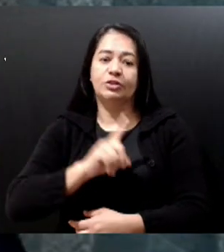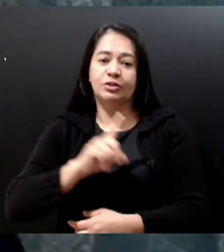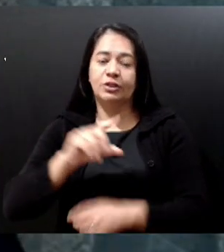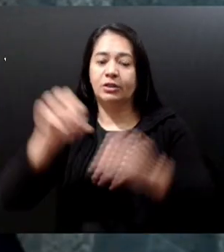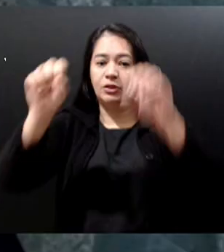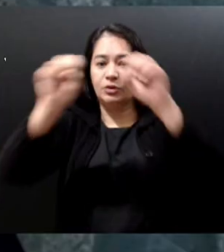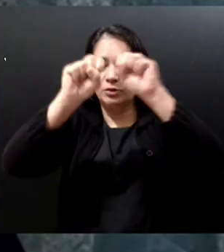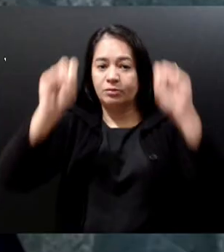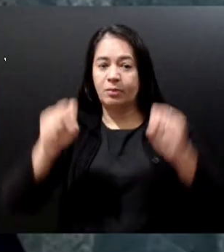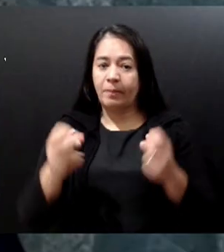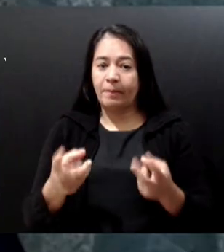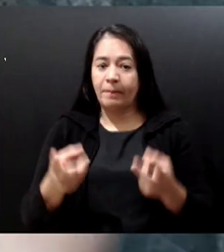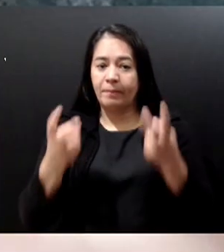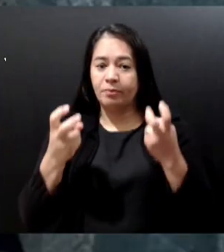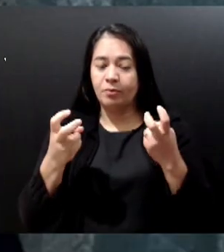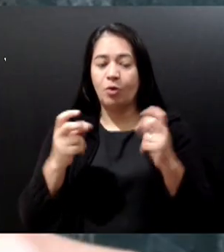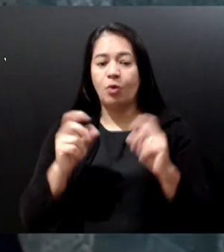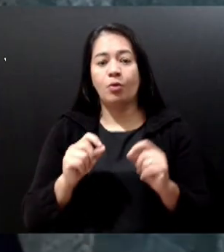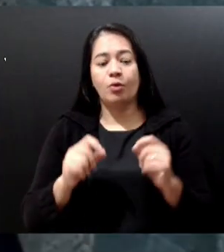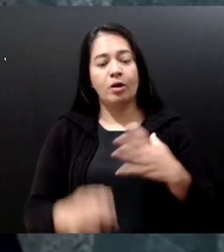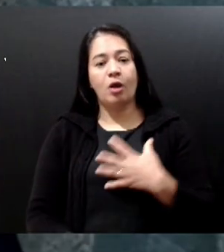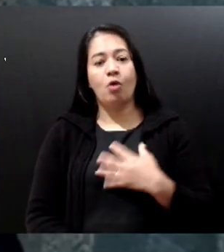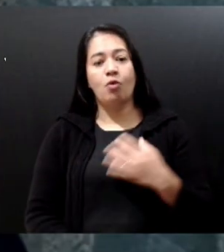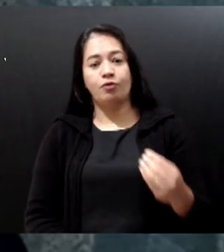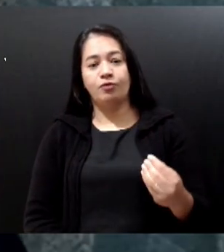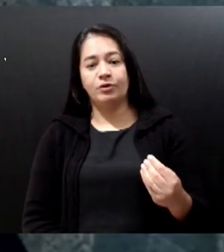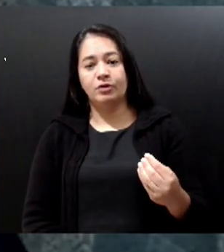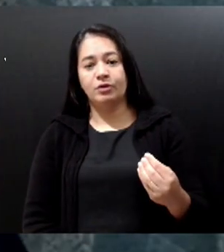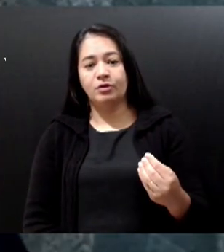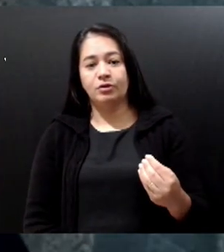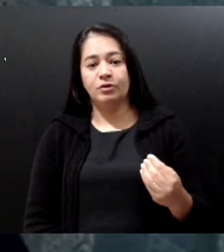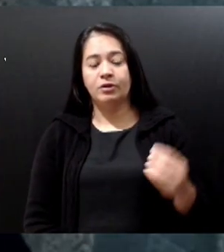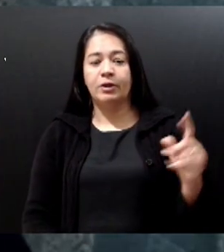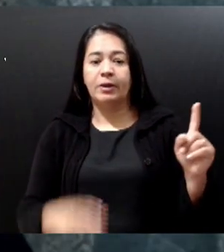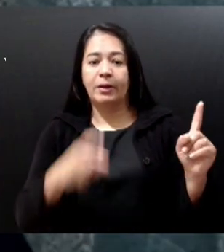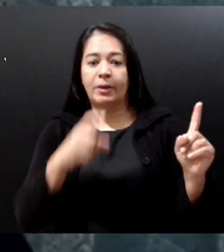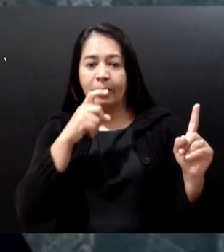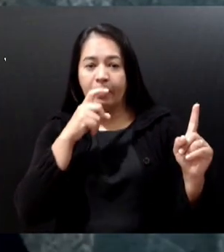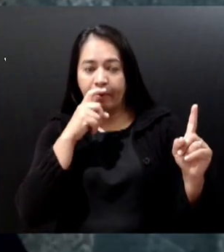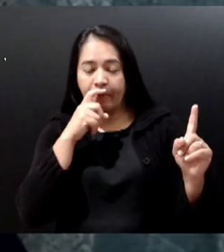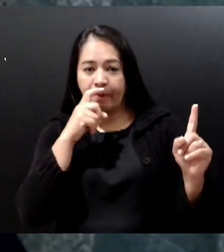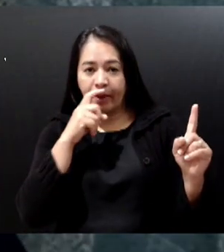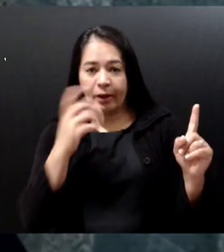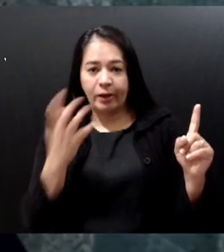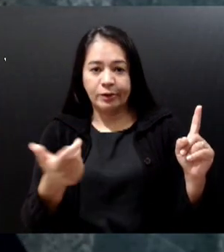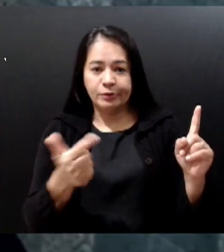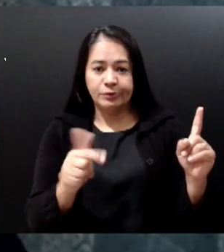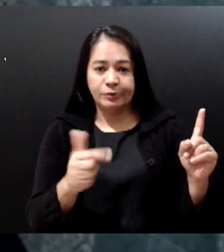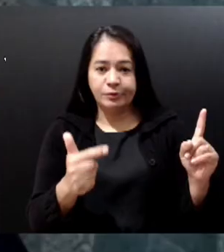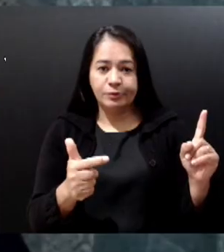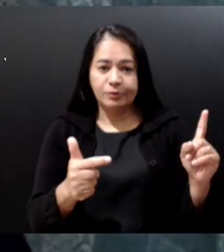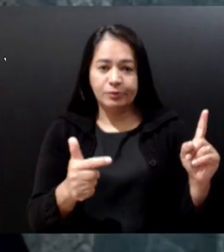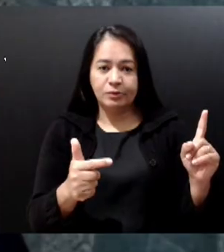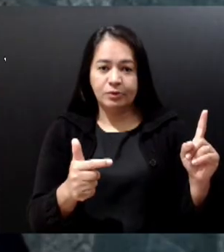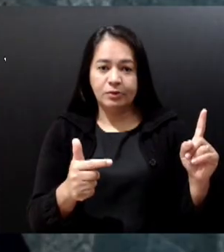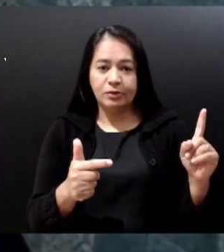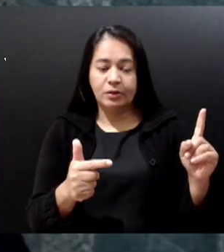o filho que não tem pai nem é adotado por